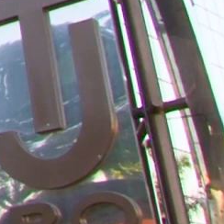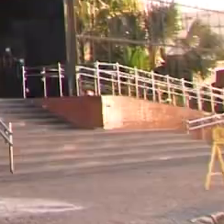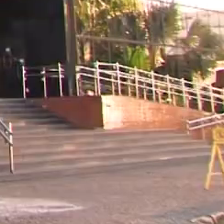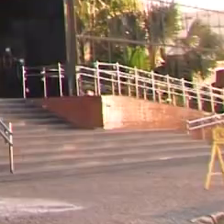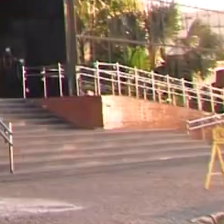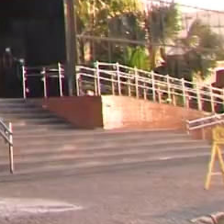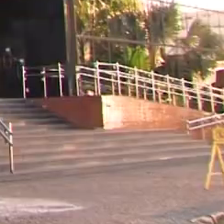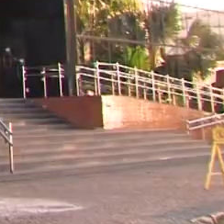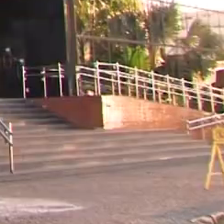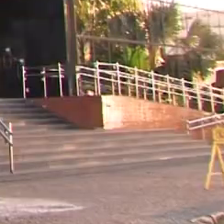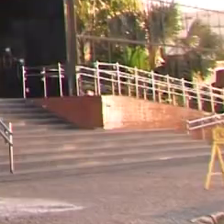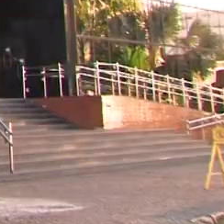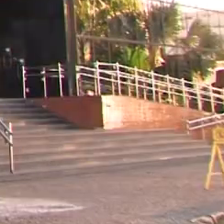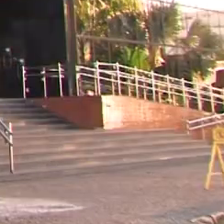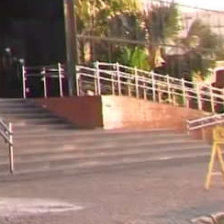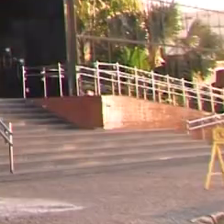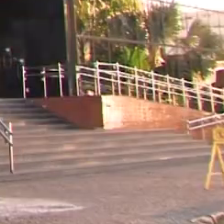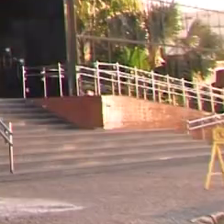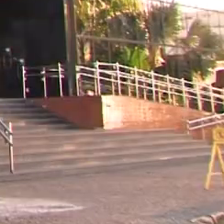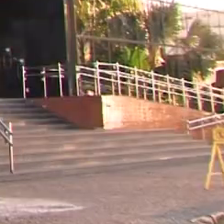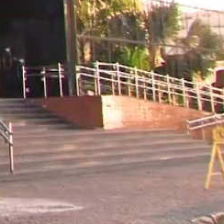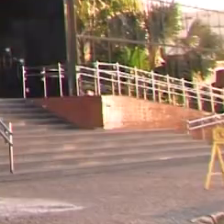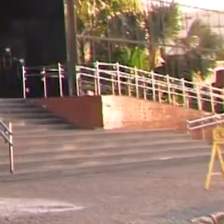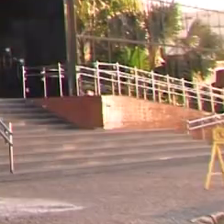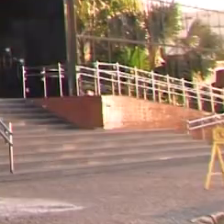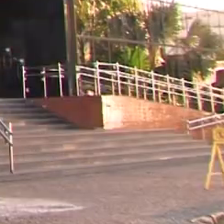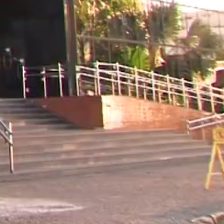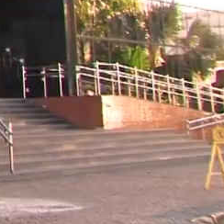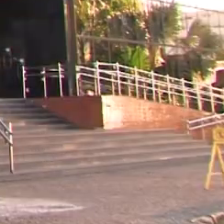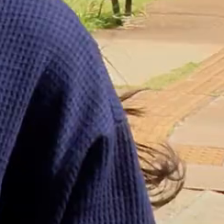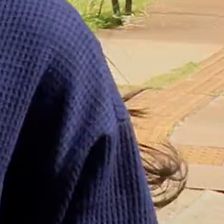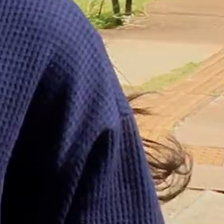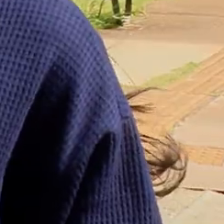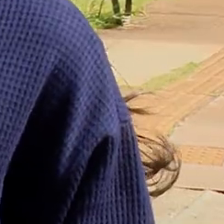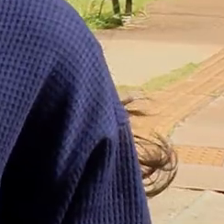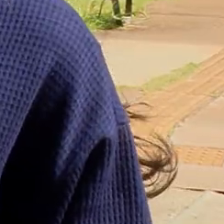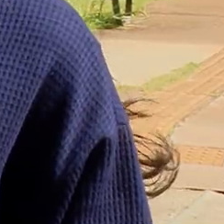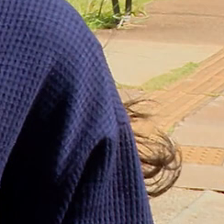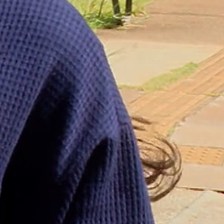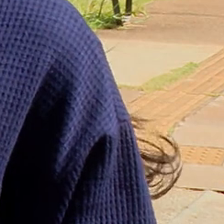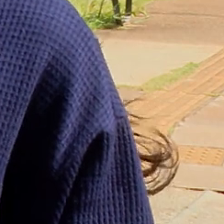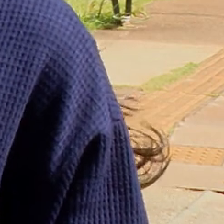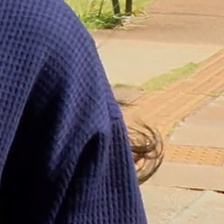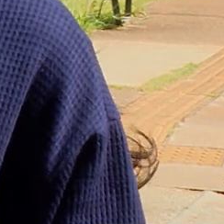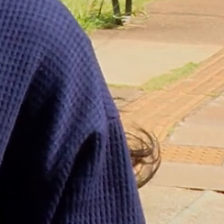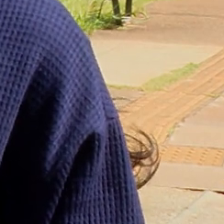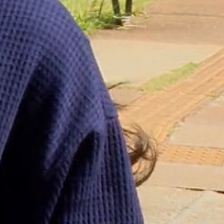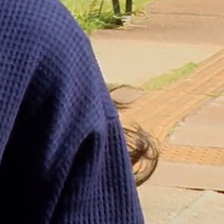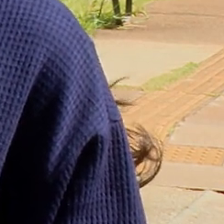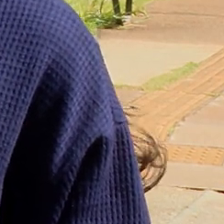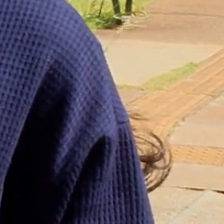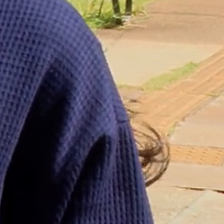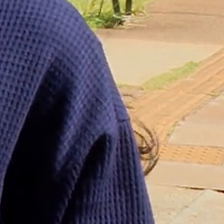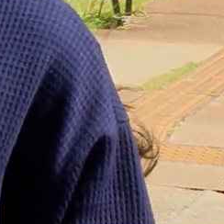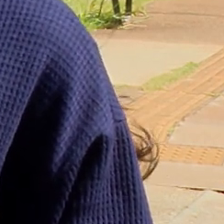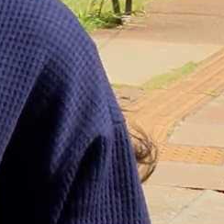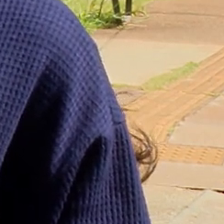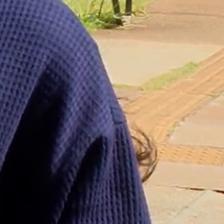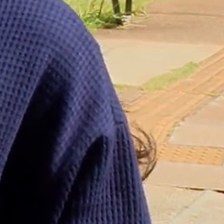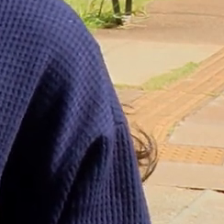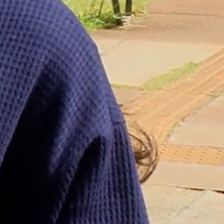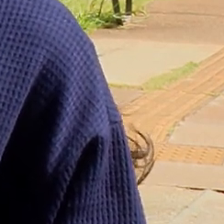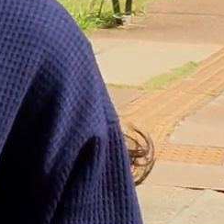se um advogado praticou os delitos de coação e extorsão durante um processo ao STJ a OAB de Rondon alegou que tem